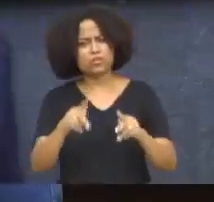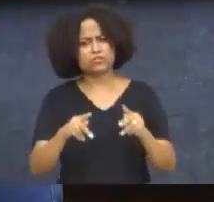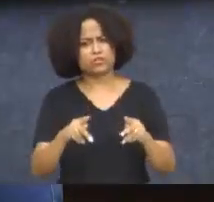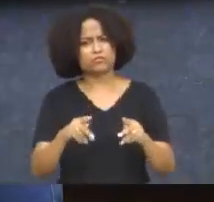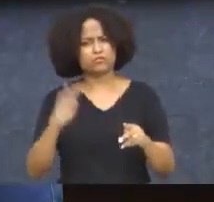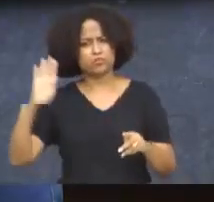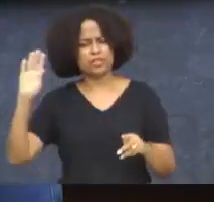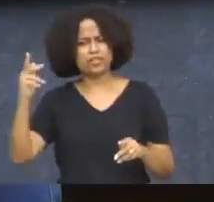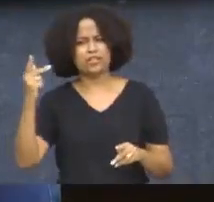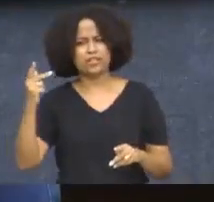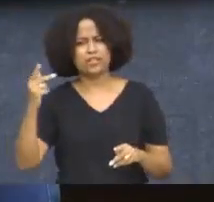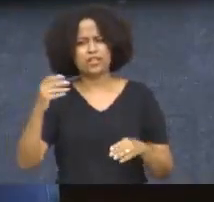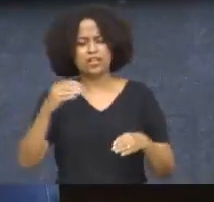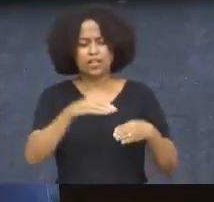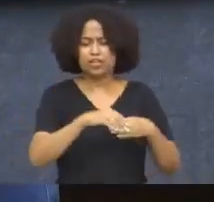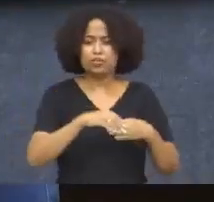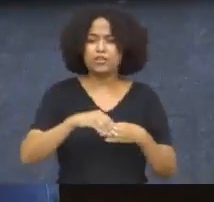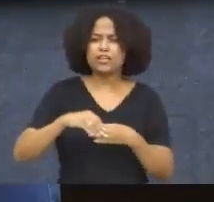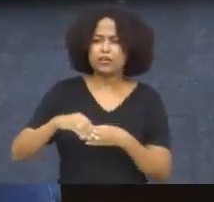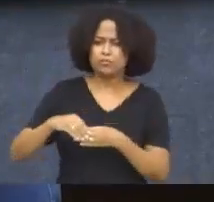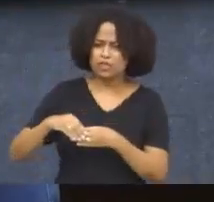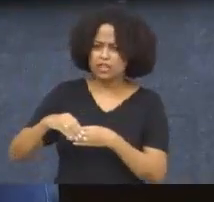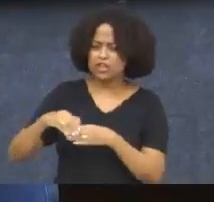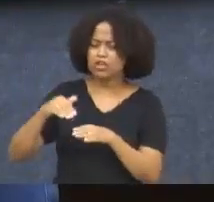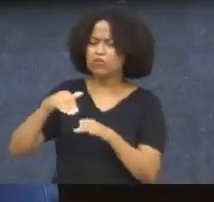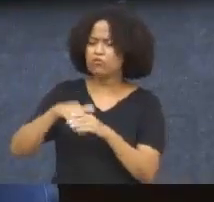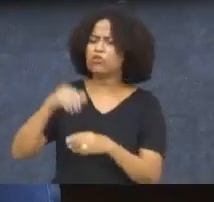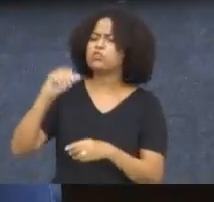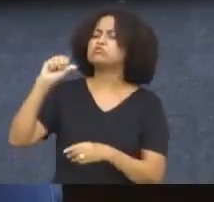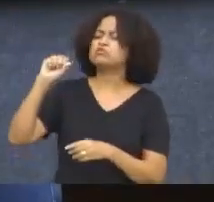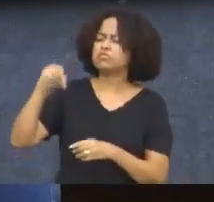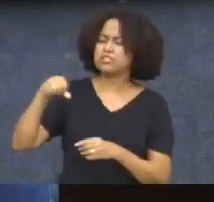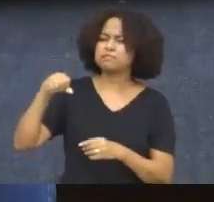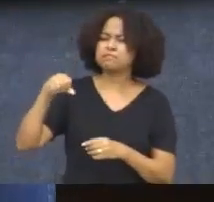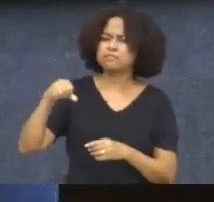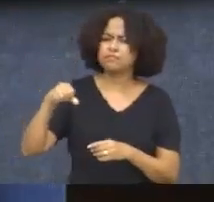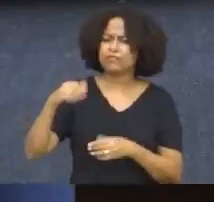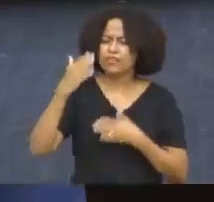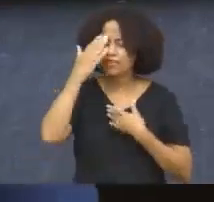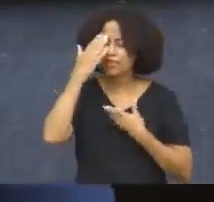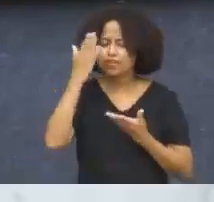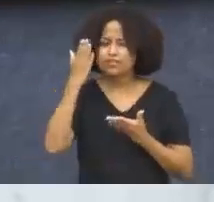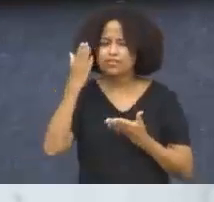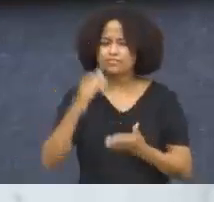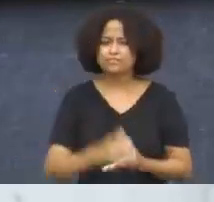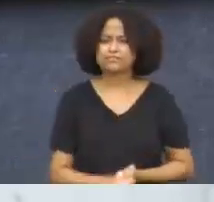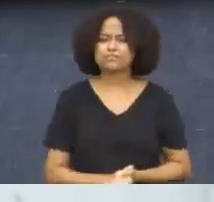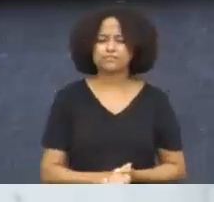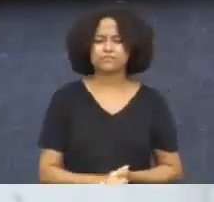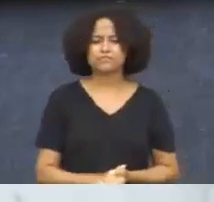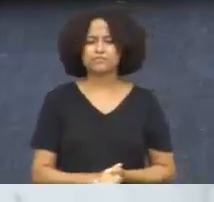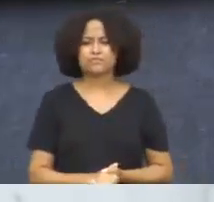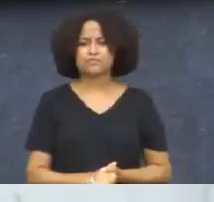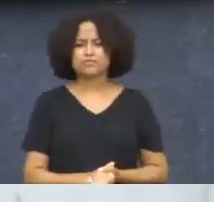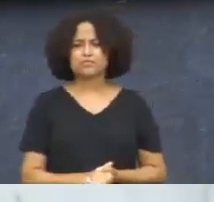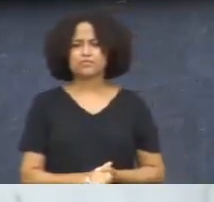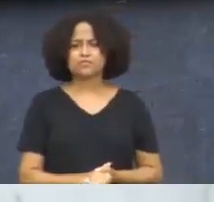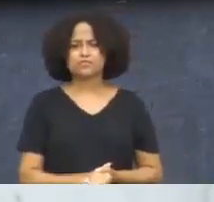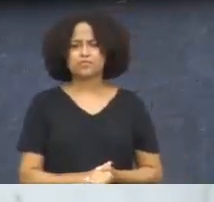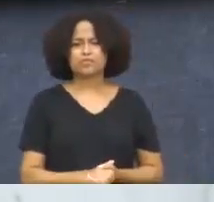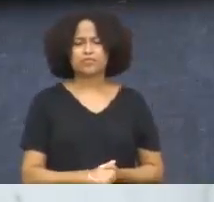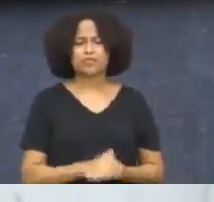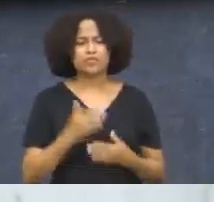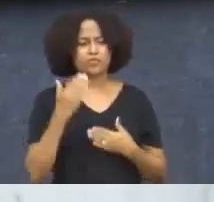já encaminho o Progressistas, voto sim. Muito obrigada. Obrigado, professora